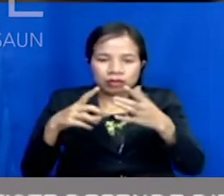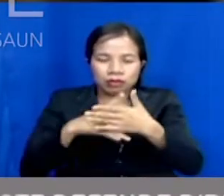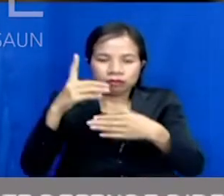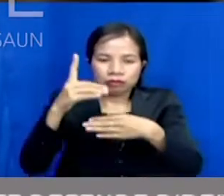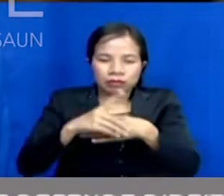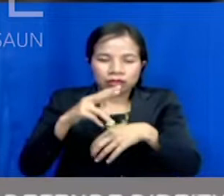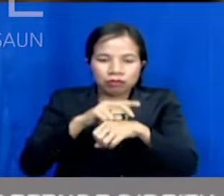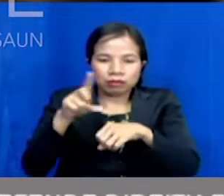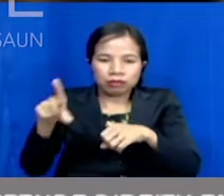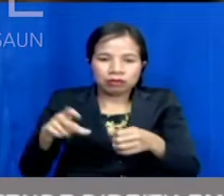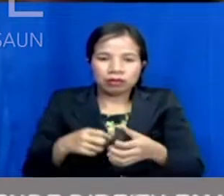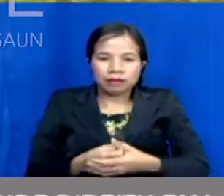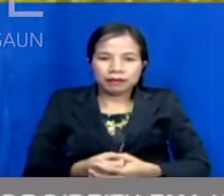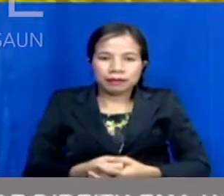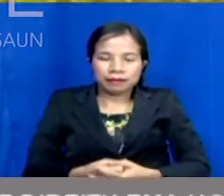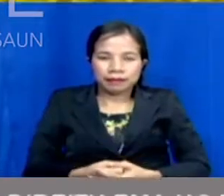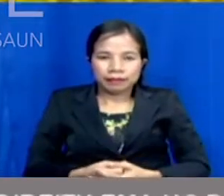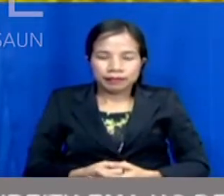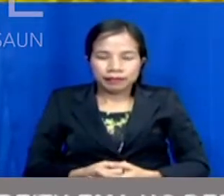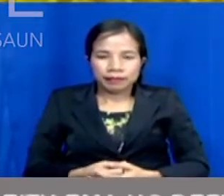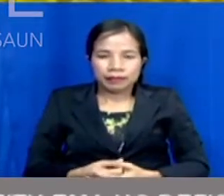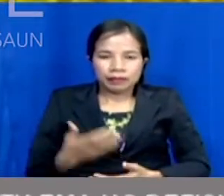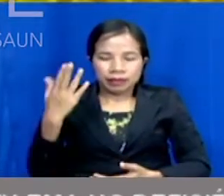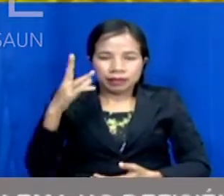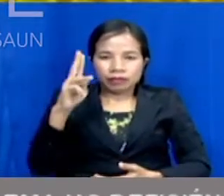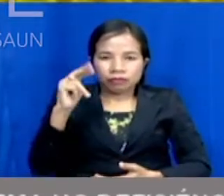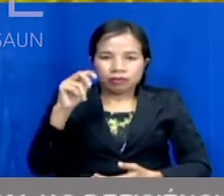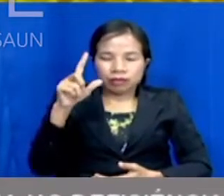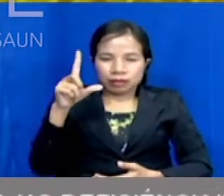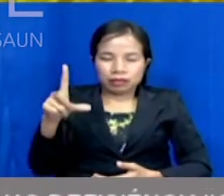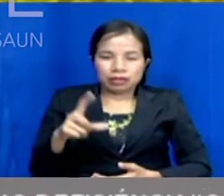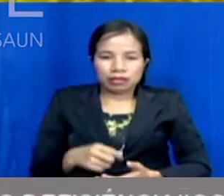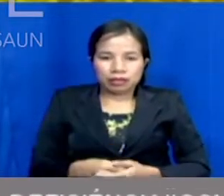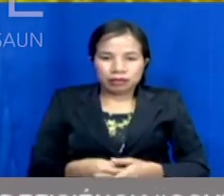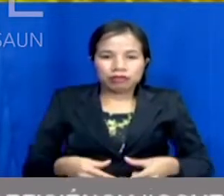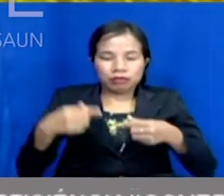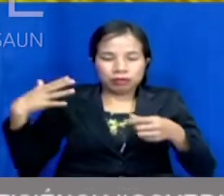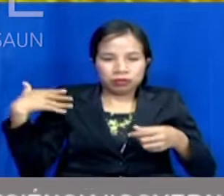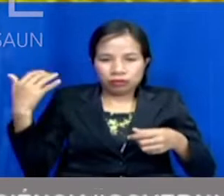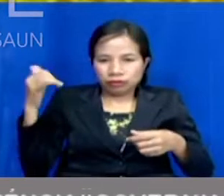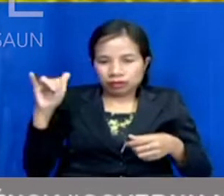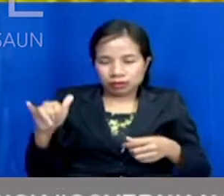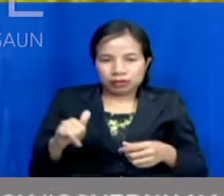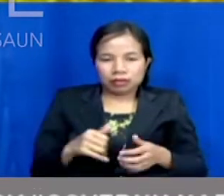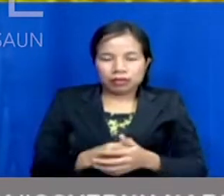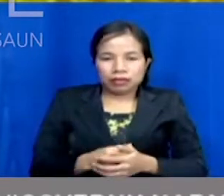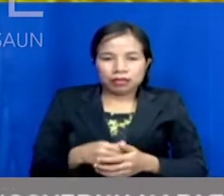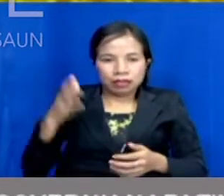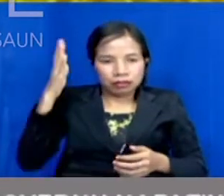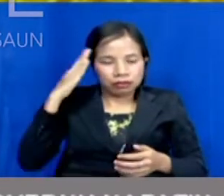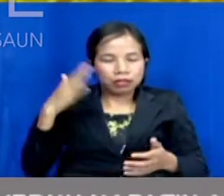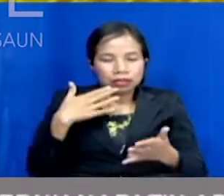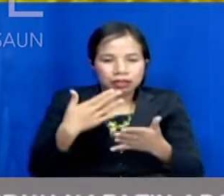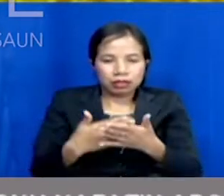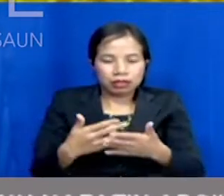nacional. E a unidade itafoba universitário jovem juventude sira, atu conhece sinolo de